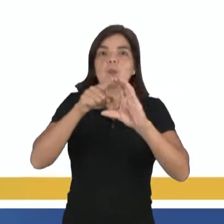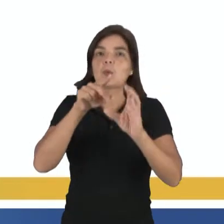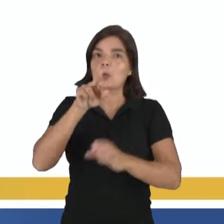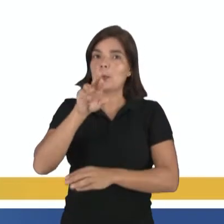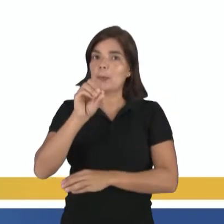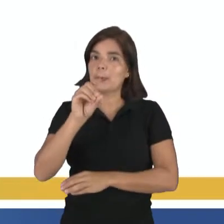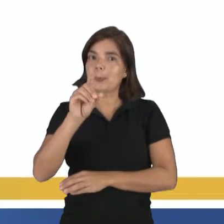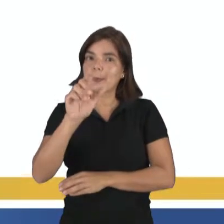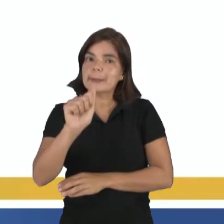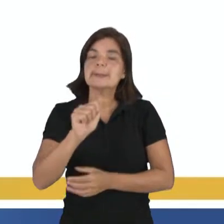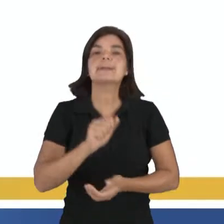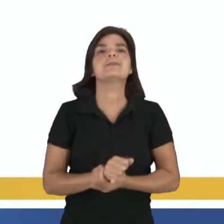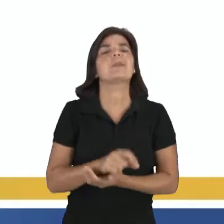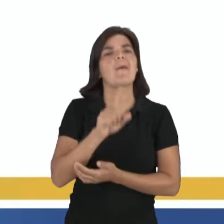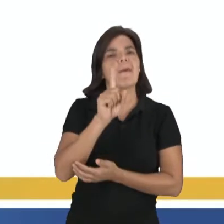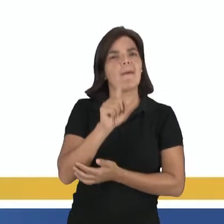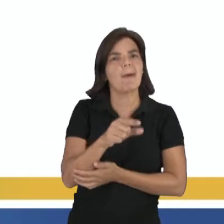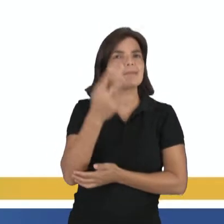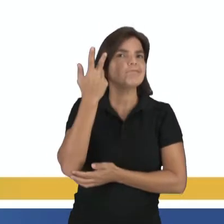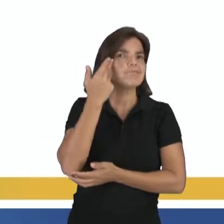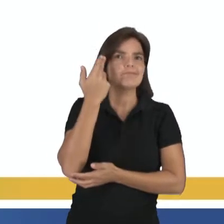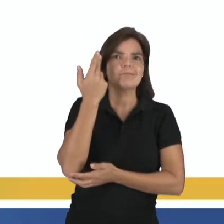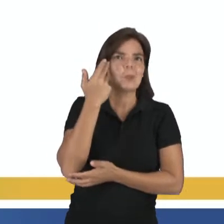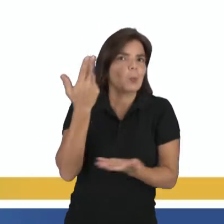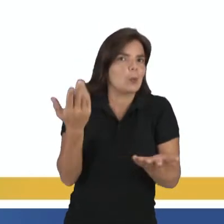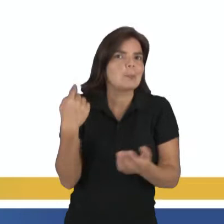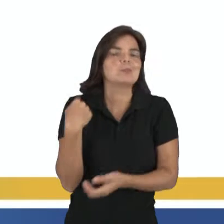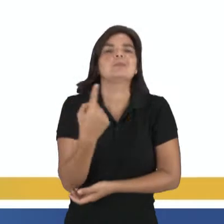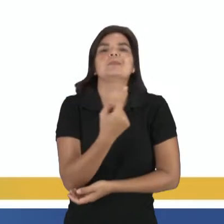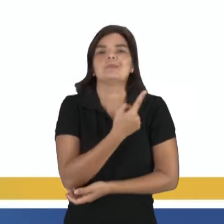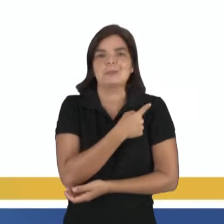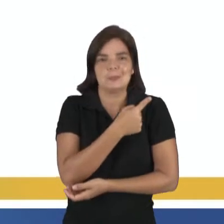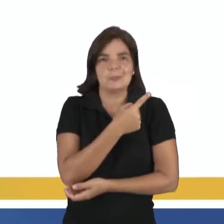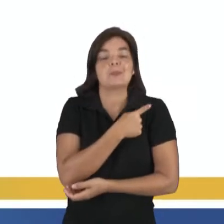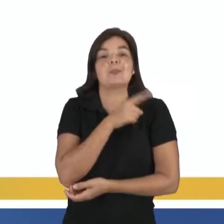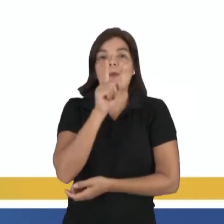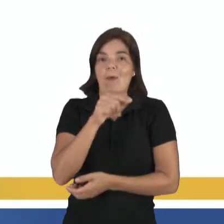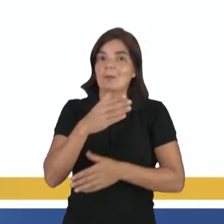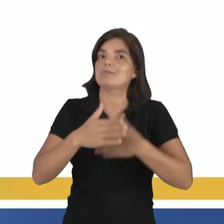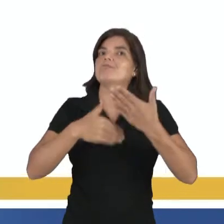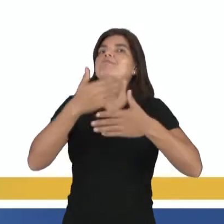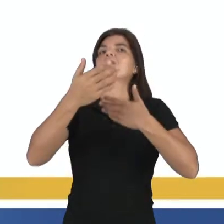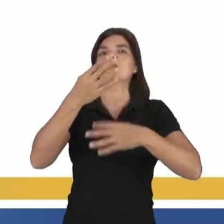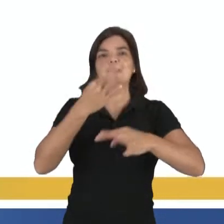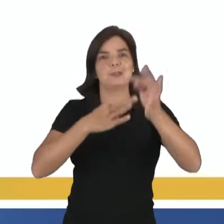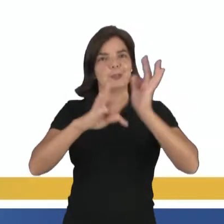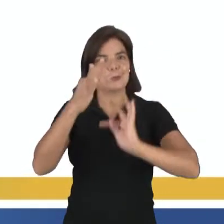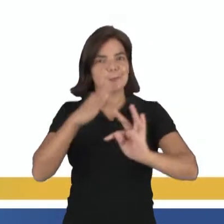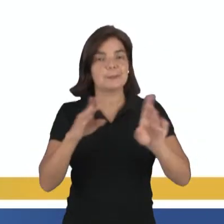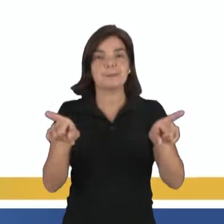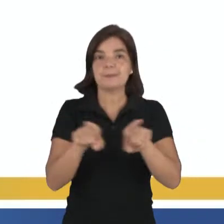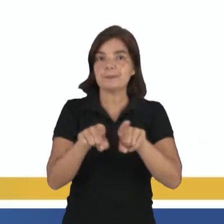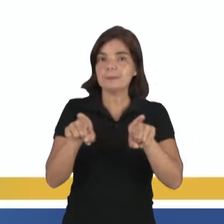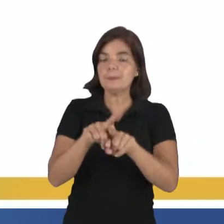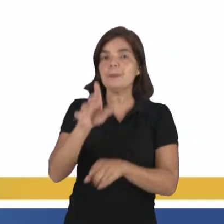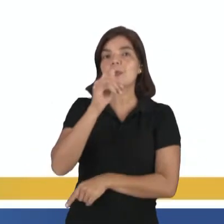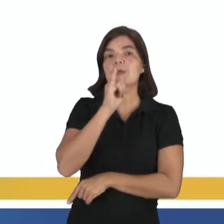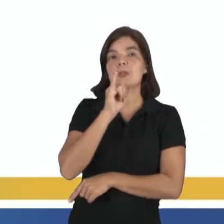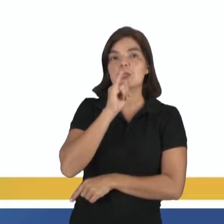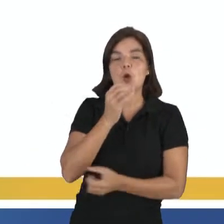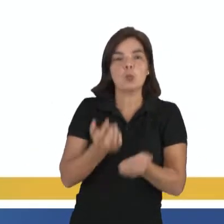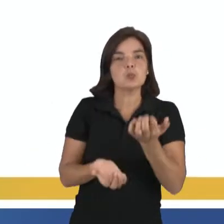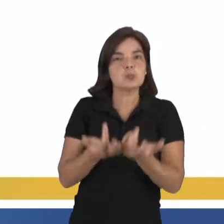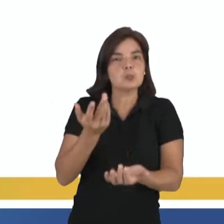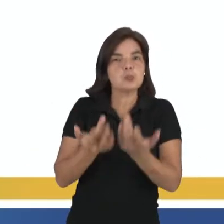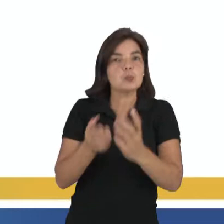gente vê e é algo muito comum para a gente naquele período, foi um grande avanço tecnológico. A exemplo também do fogo.